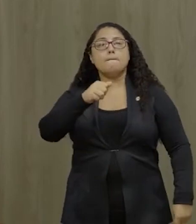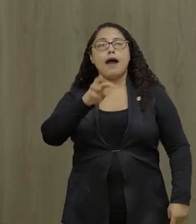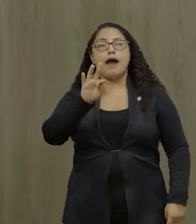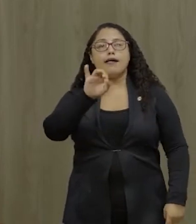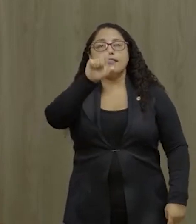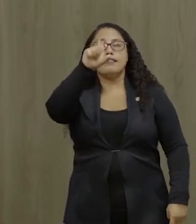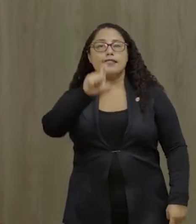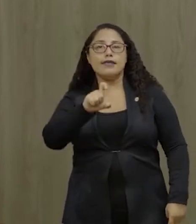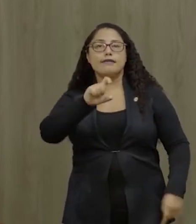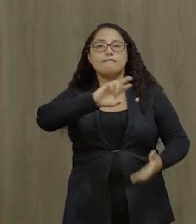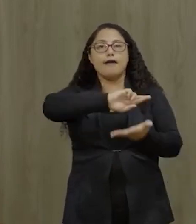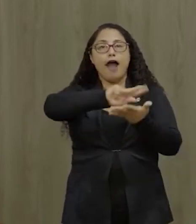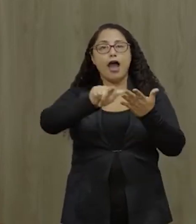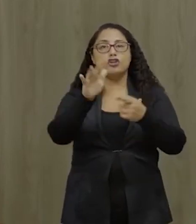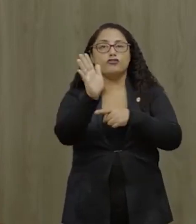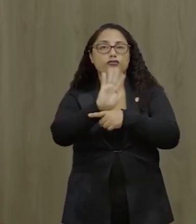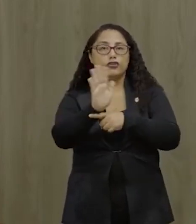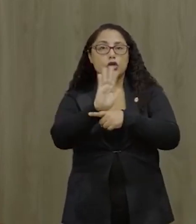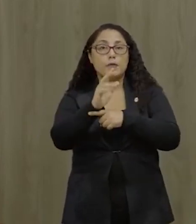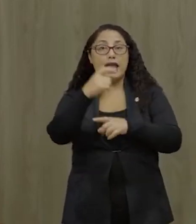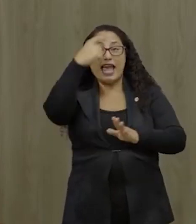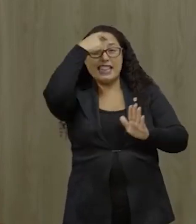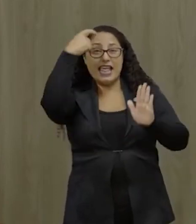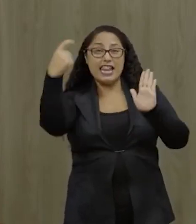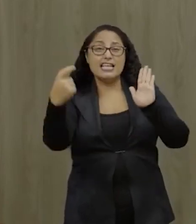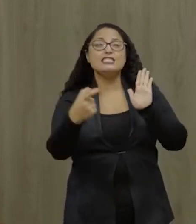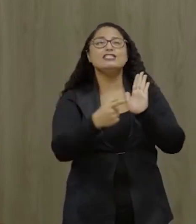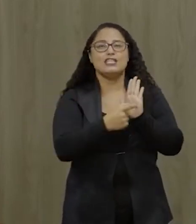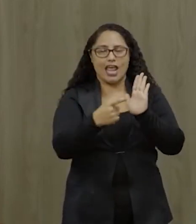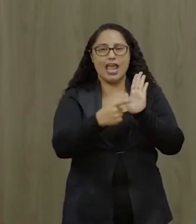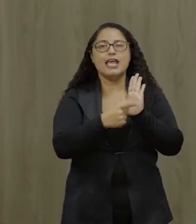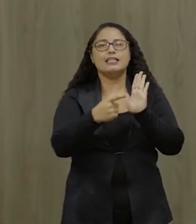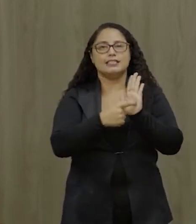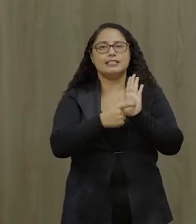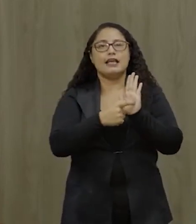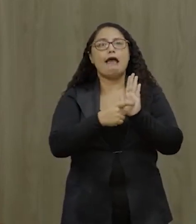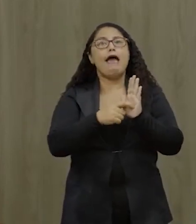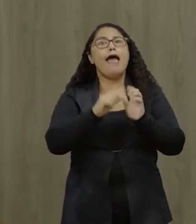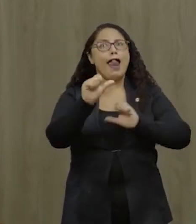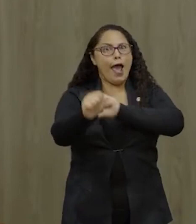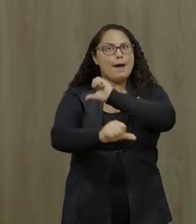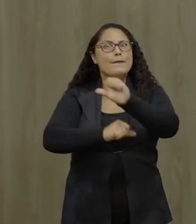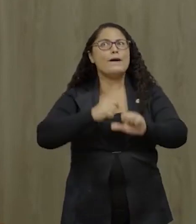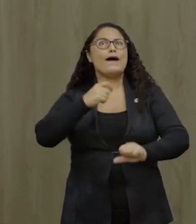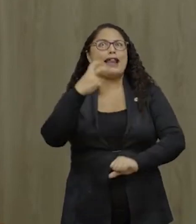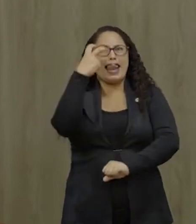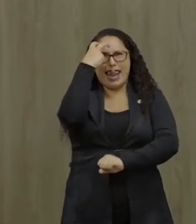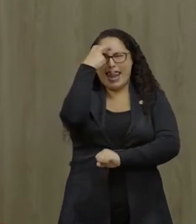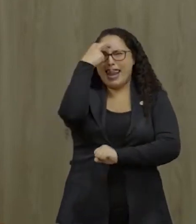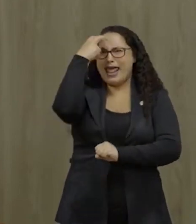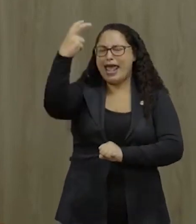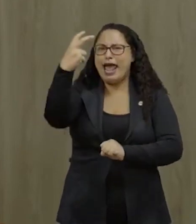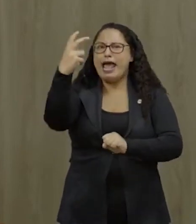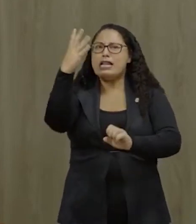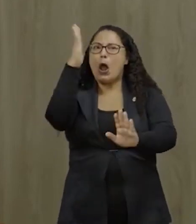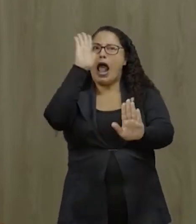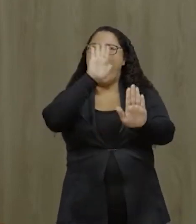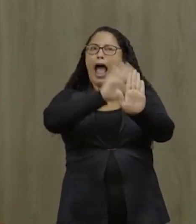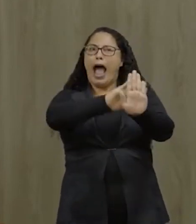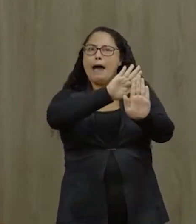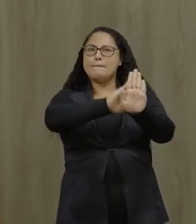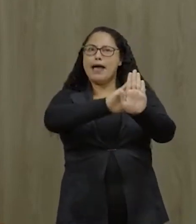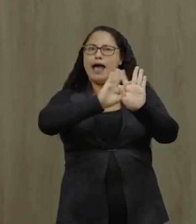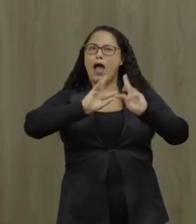Matrix, vários filmes onde, de alguma forma, as inteligências artificiais se tornam inteligentes demais e Sim, se sim. tornam ameaças para o